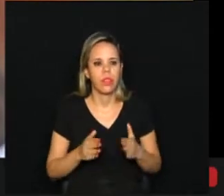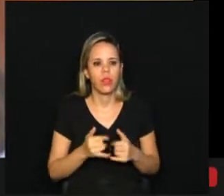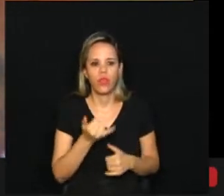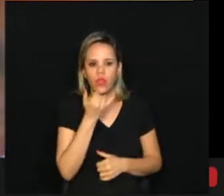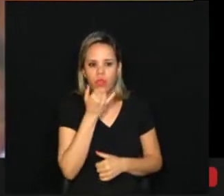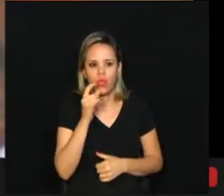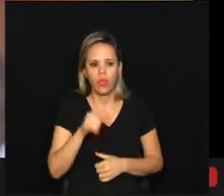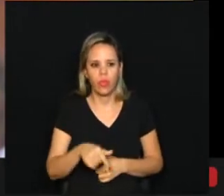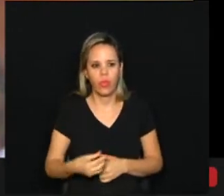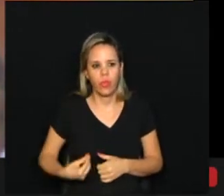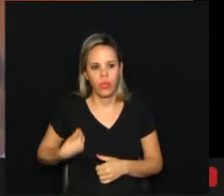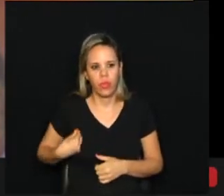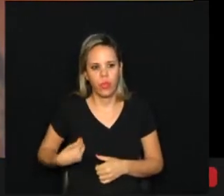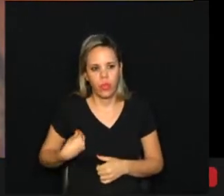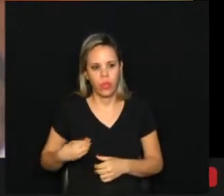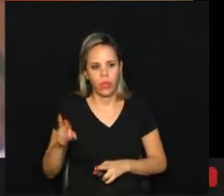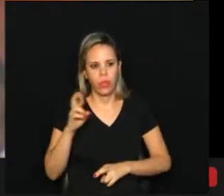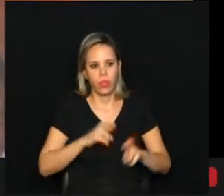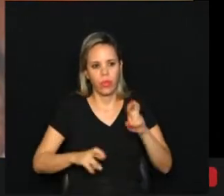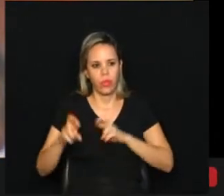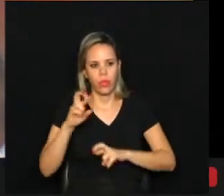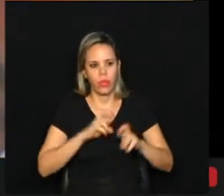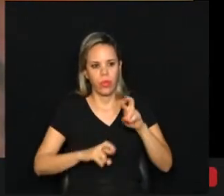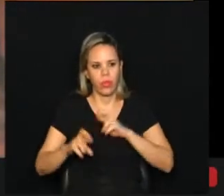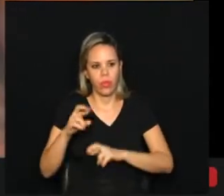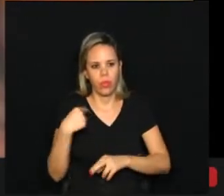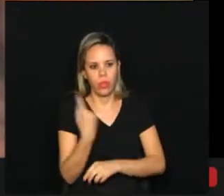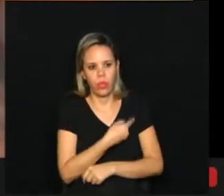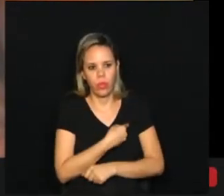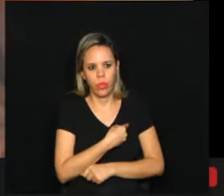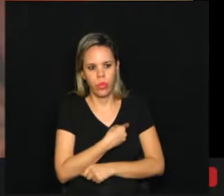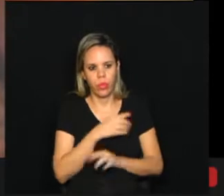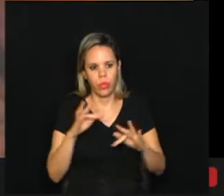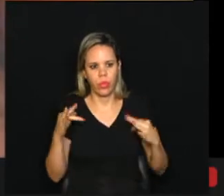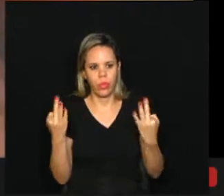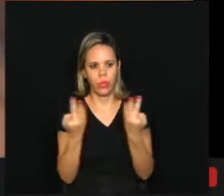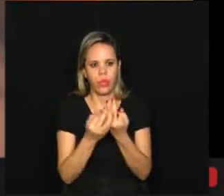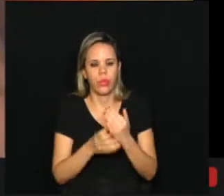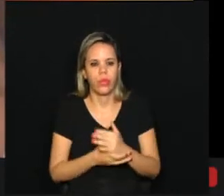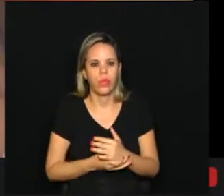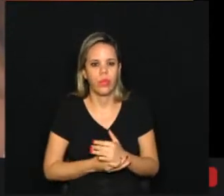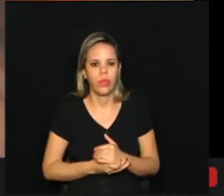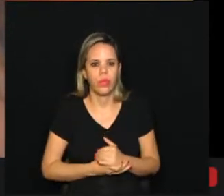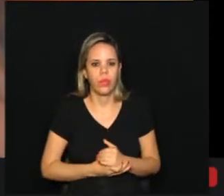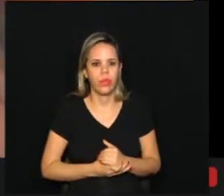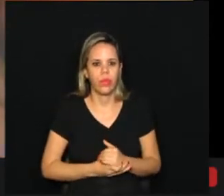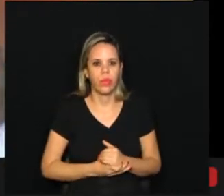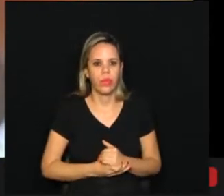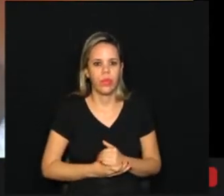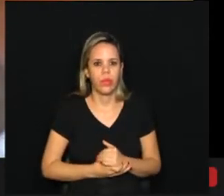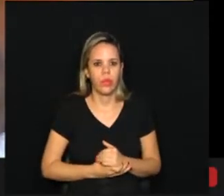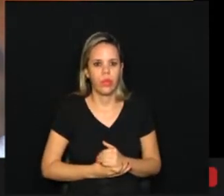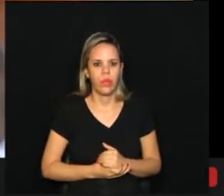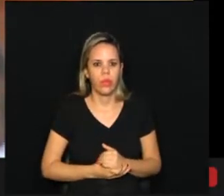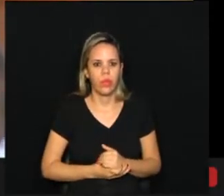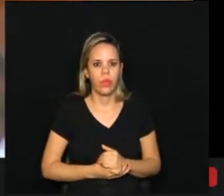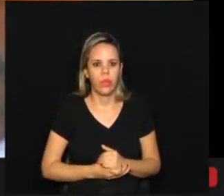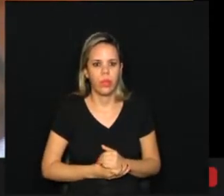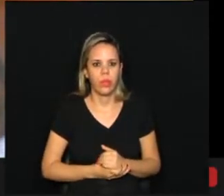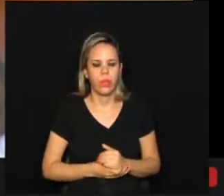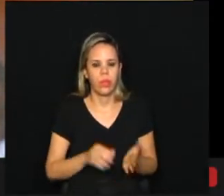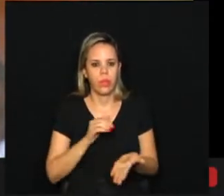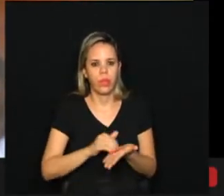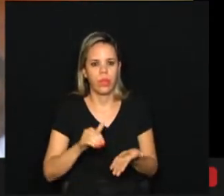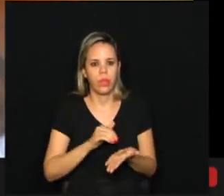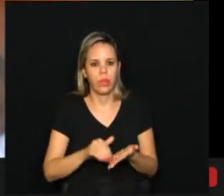ainda está sendo analisado, tanto por nós quanto pela família. E aí a Secretaria